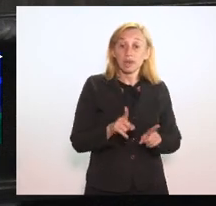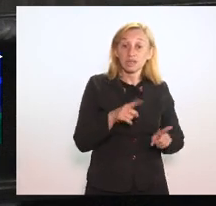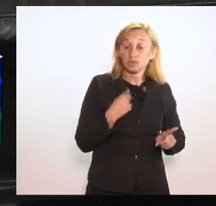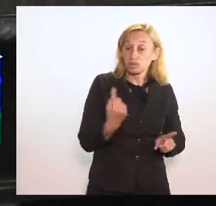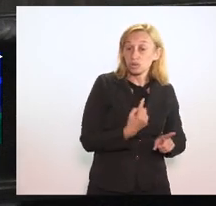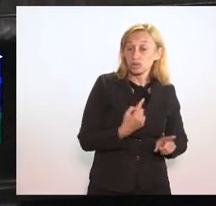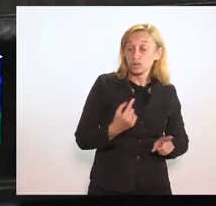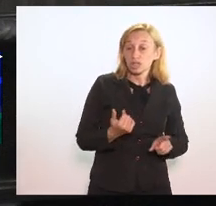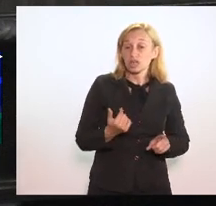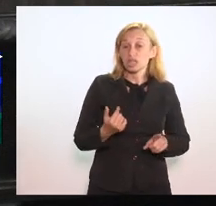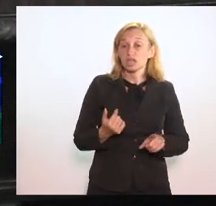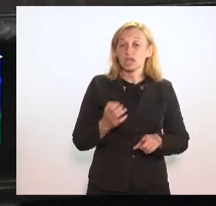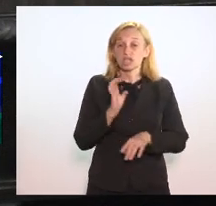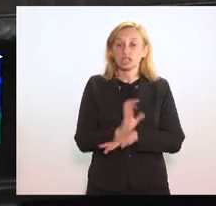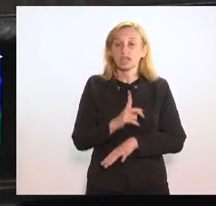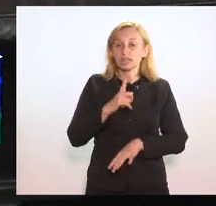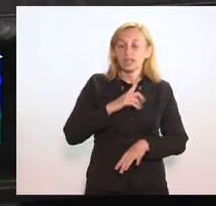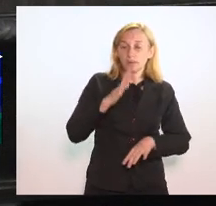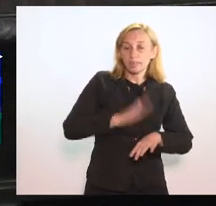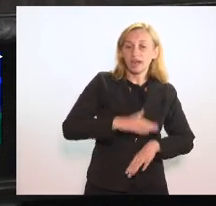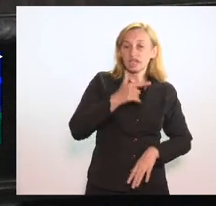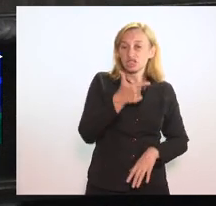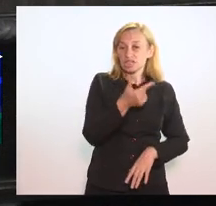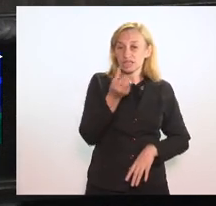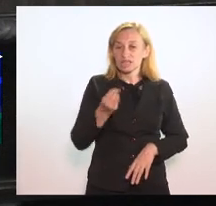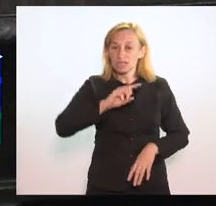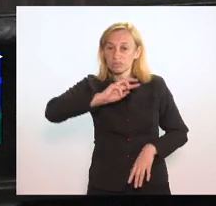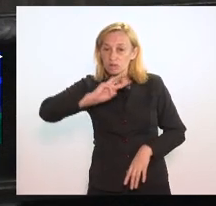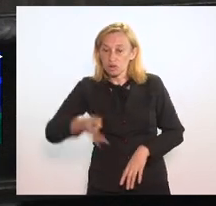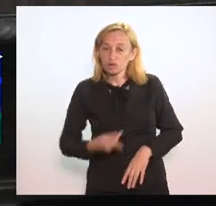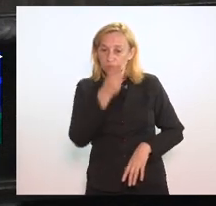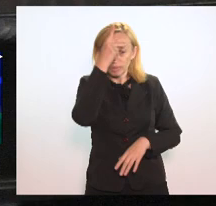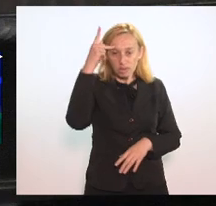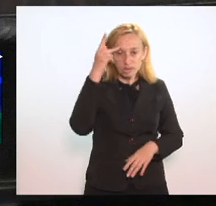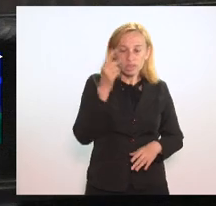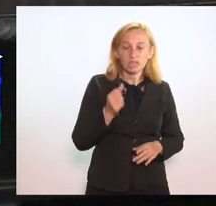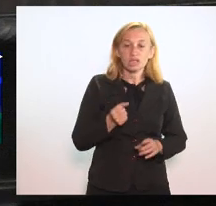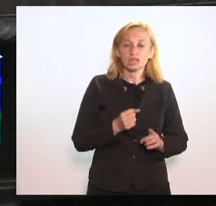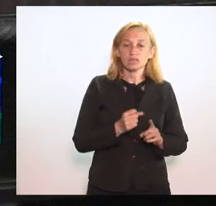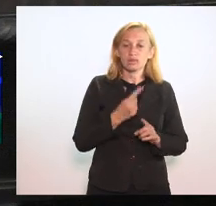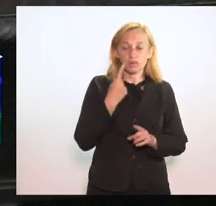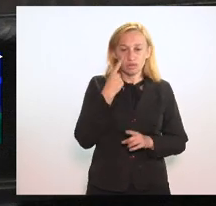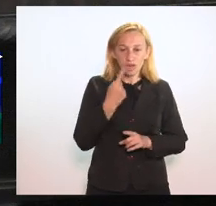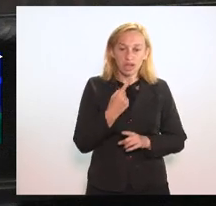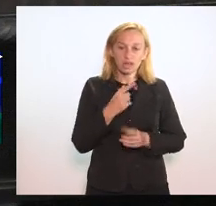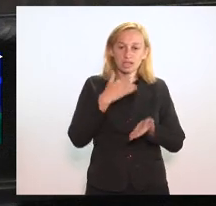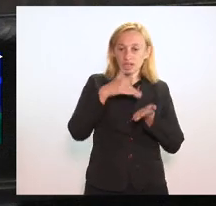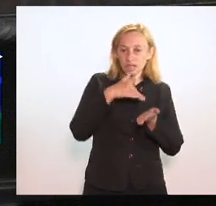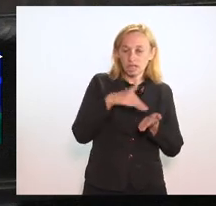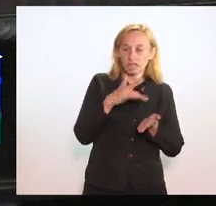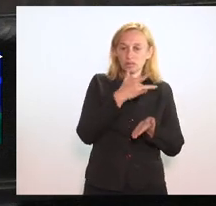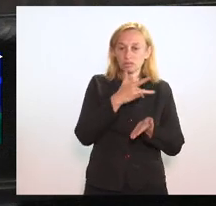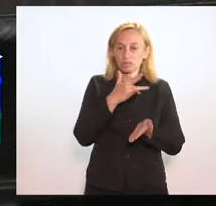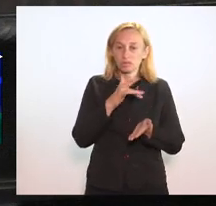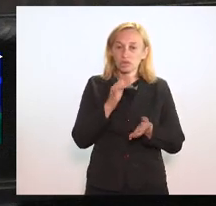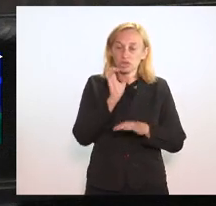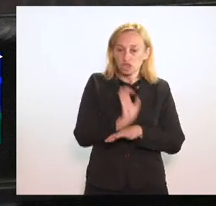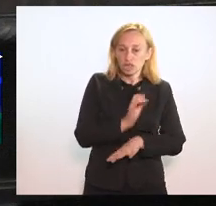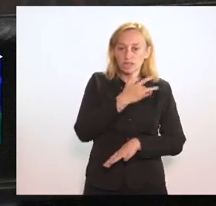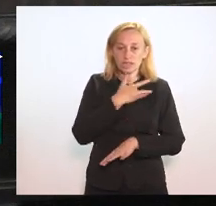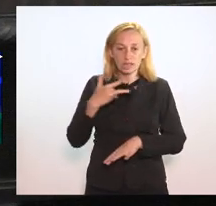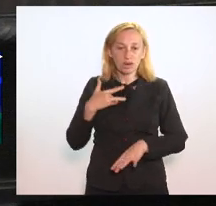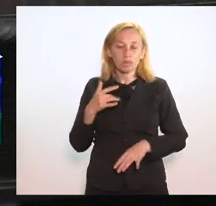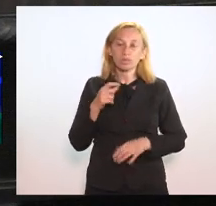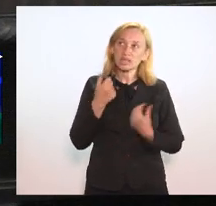16 milhões de pessoas segundo dados do da secretaria de estado de saúde nós